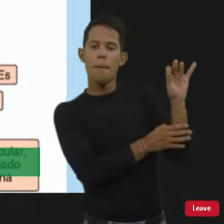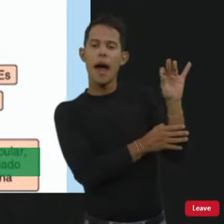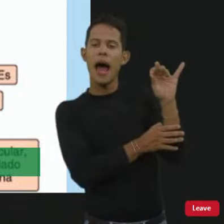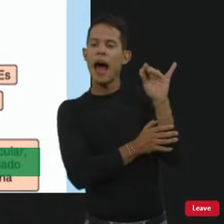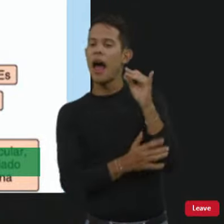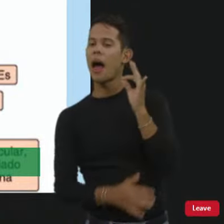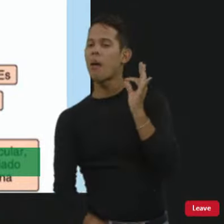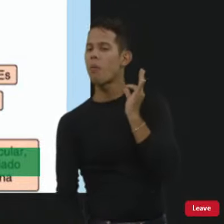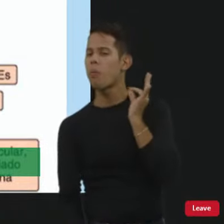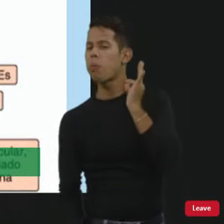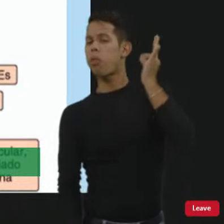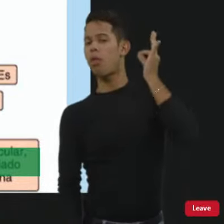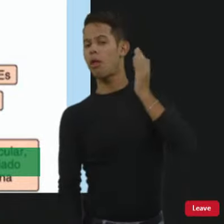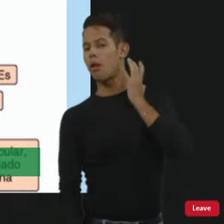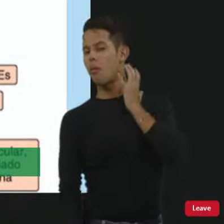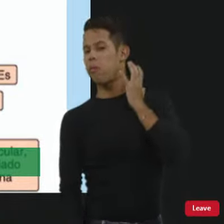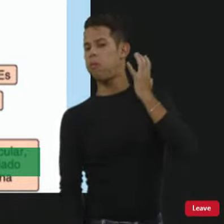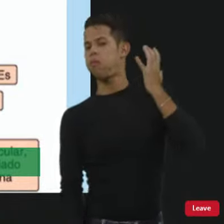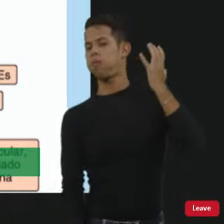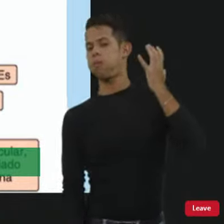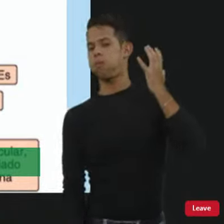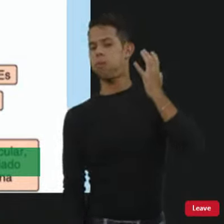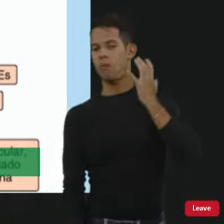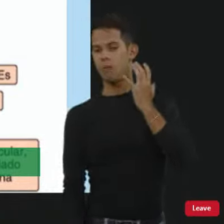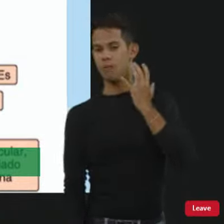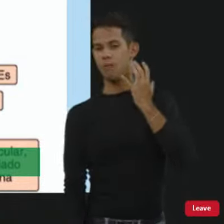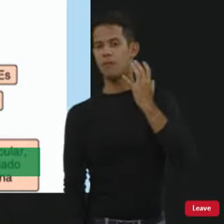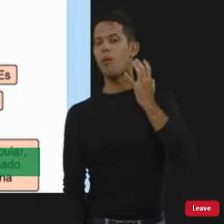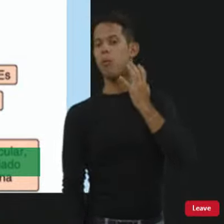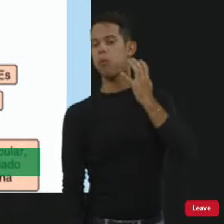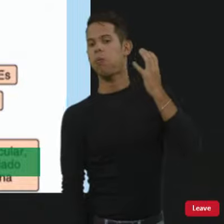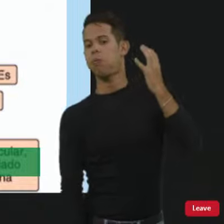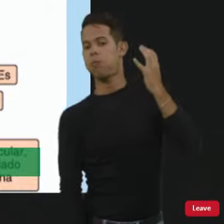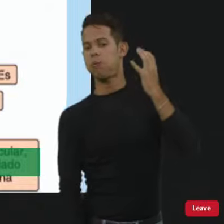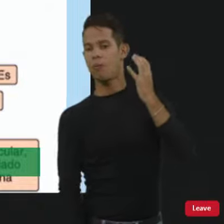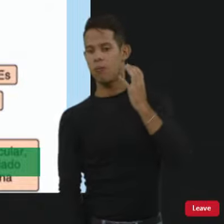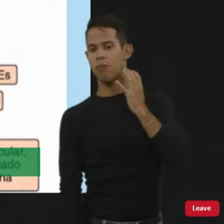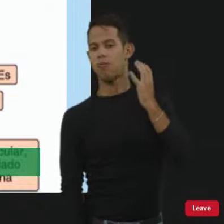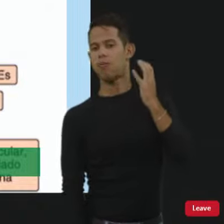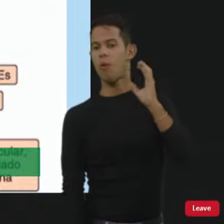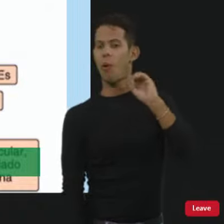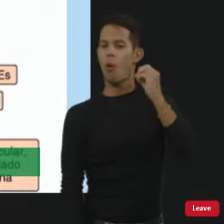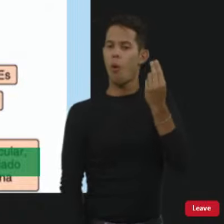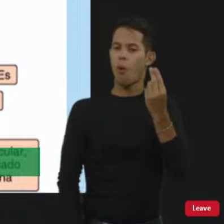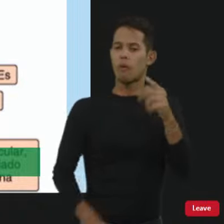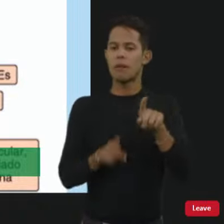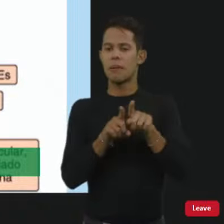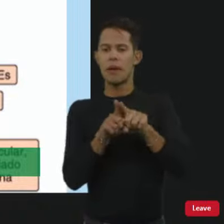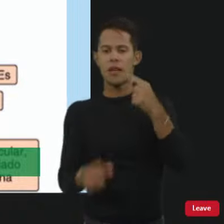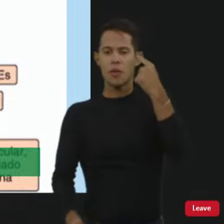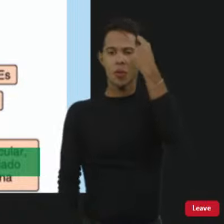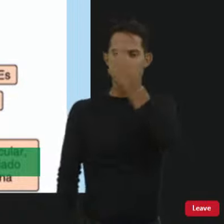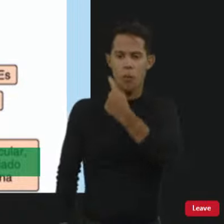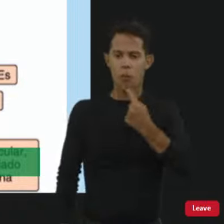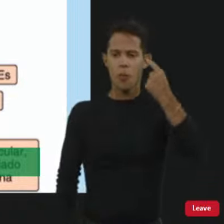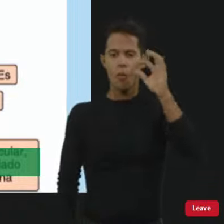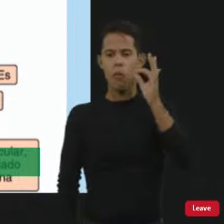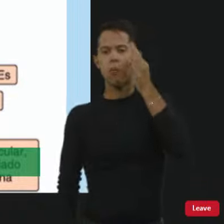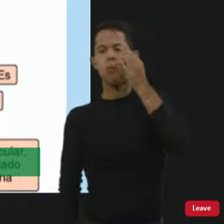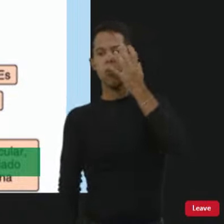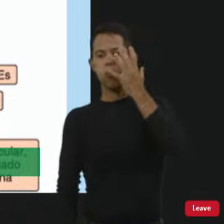um inchaço no local, mas também um inchaço além, né, no rosto, às vezes edema de glote por causa